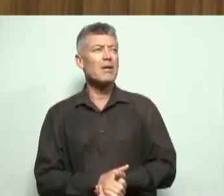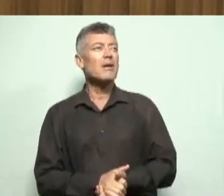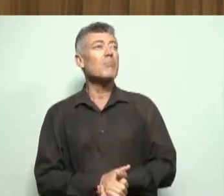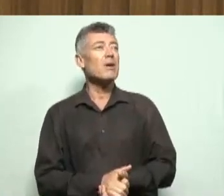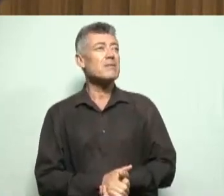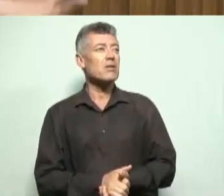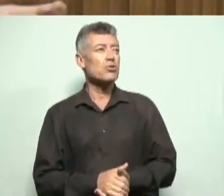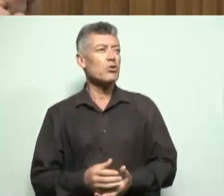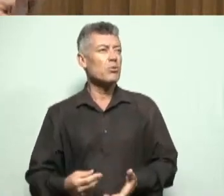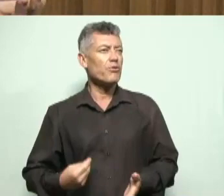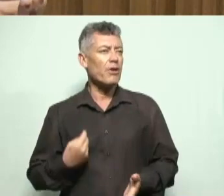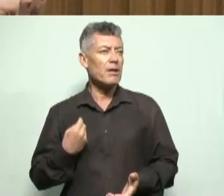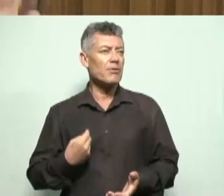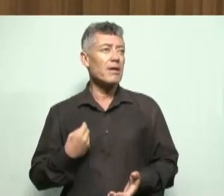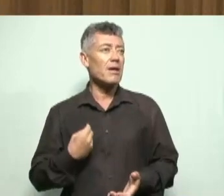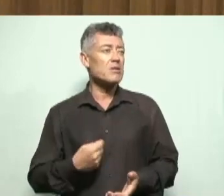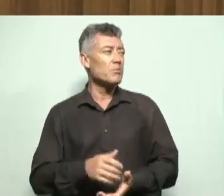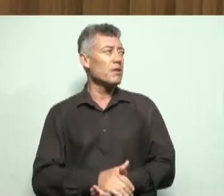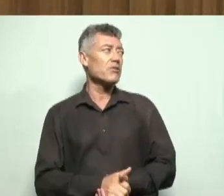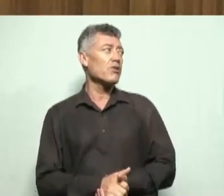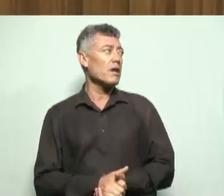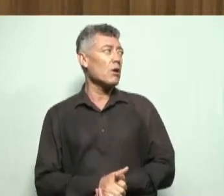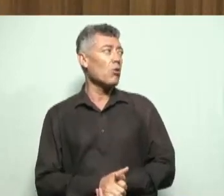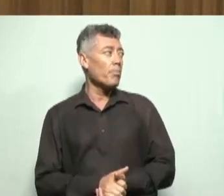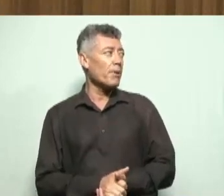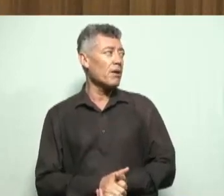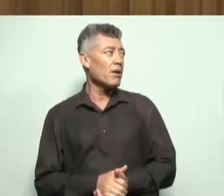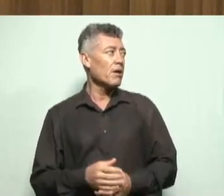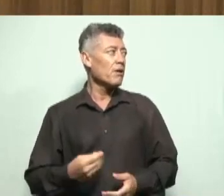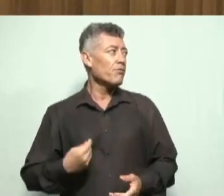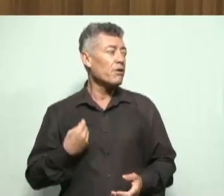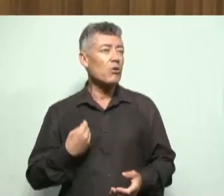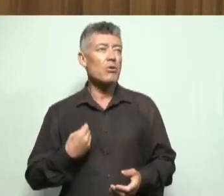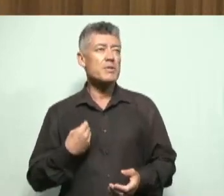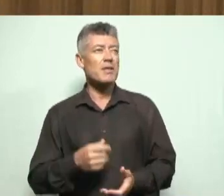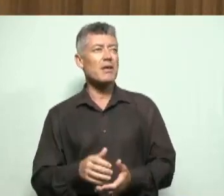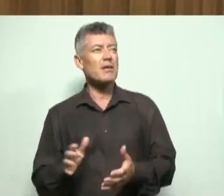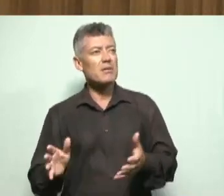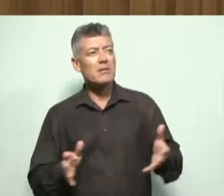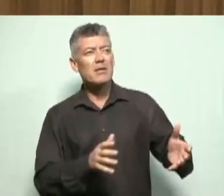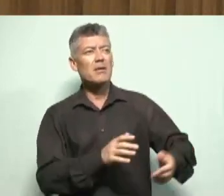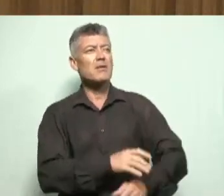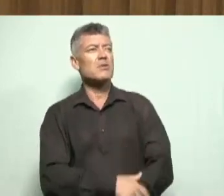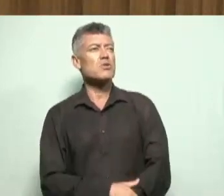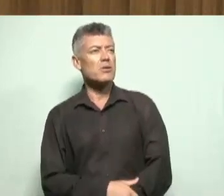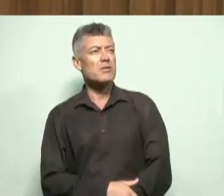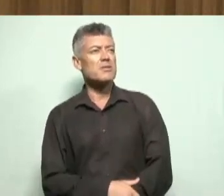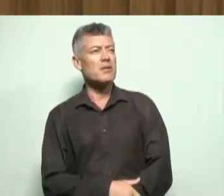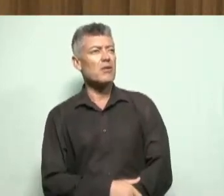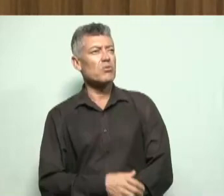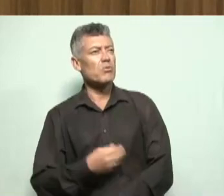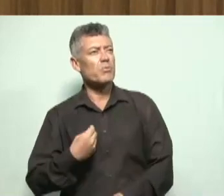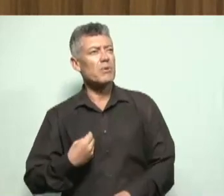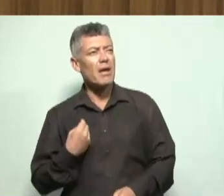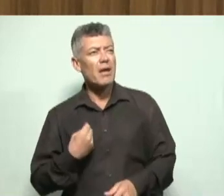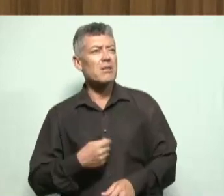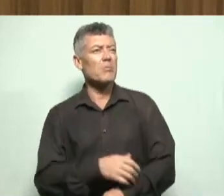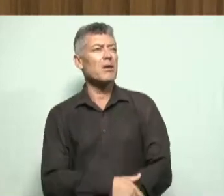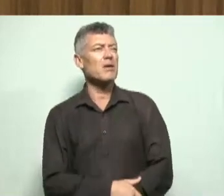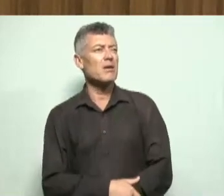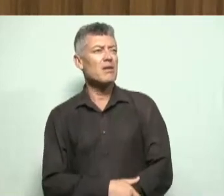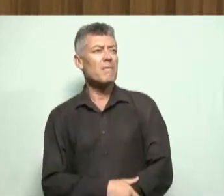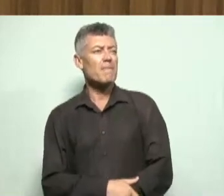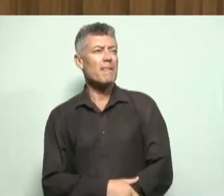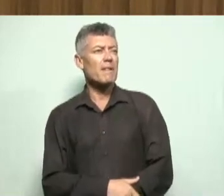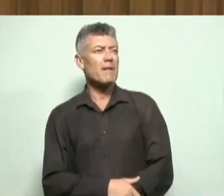se eu não tivesse essas pessoas perto de mim, que me ajudam, que me acompanham. Mas nós todos sabemos que a